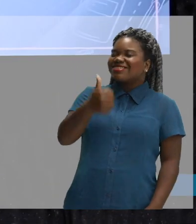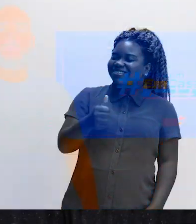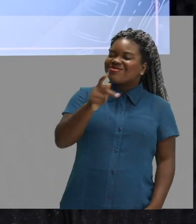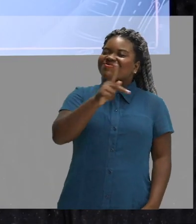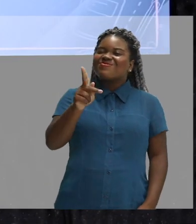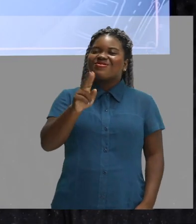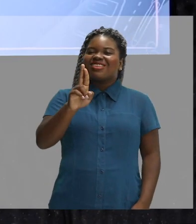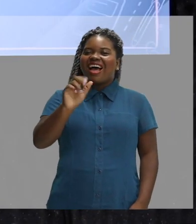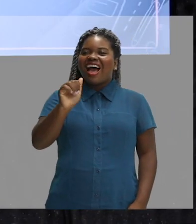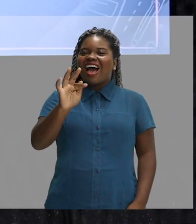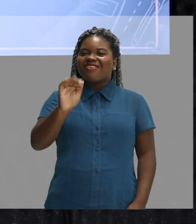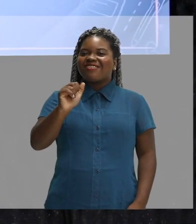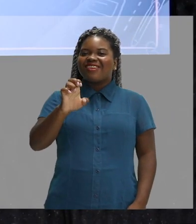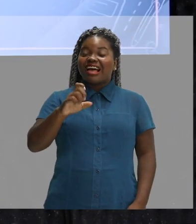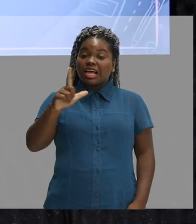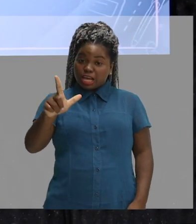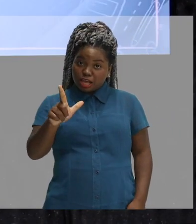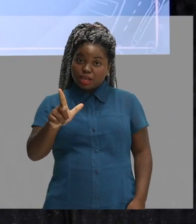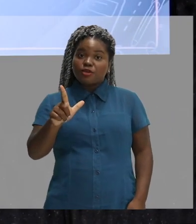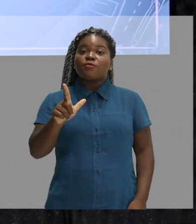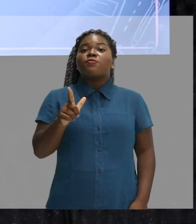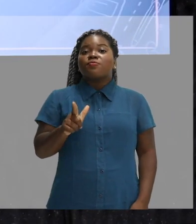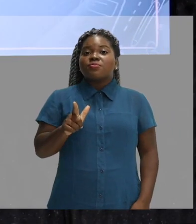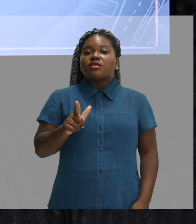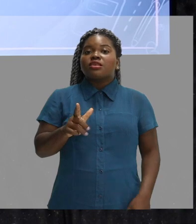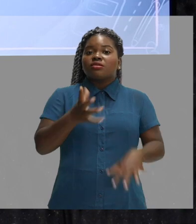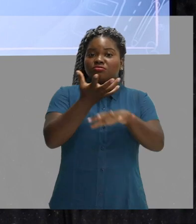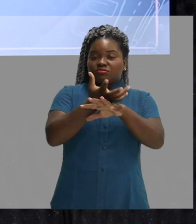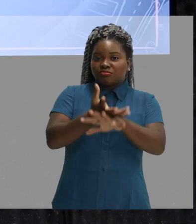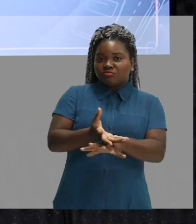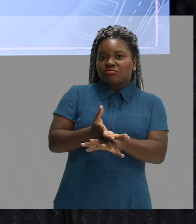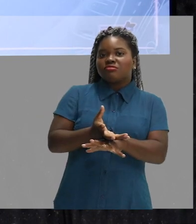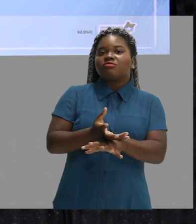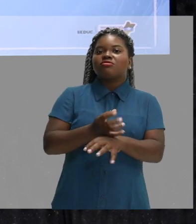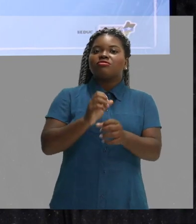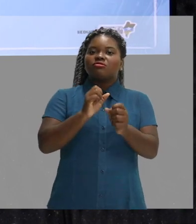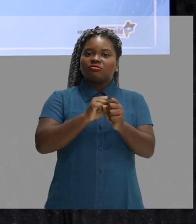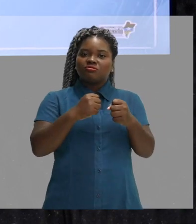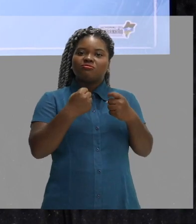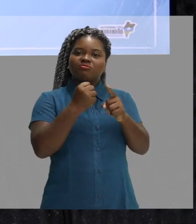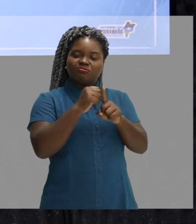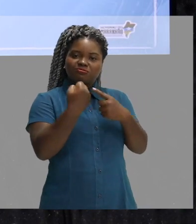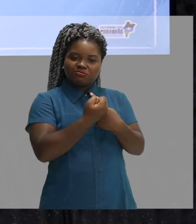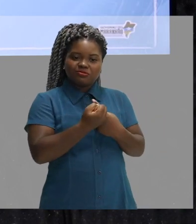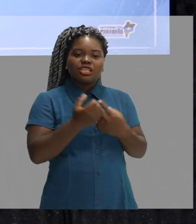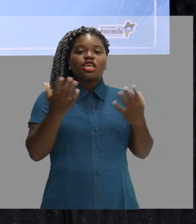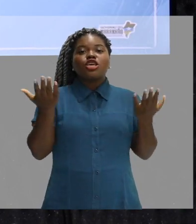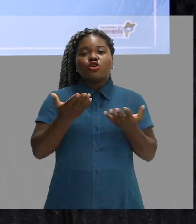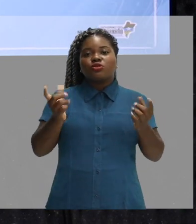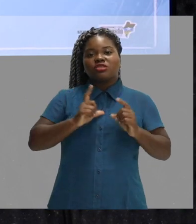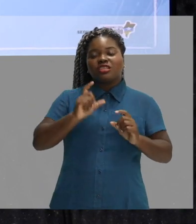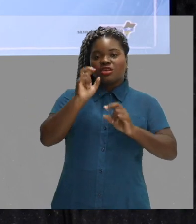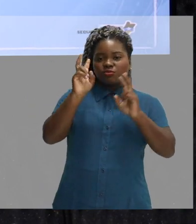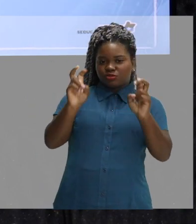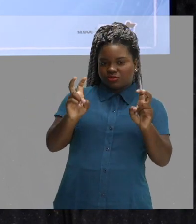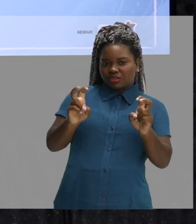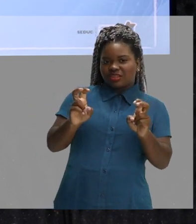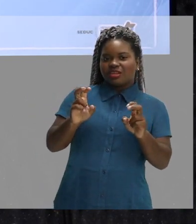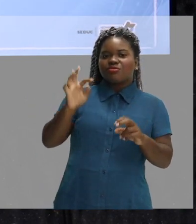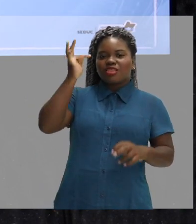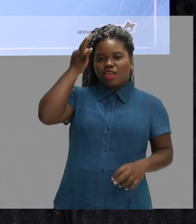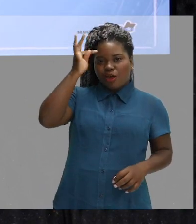galera, tudo bem? Professor Rafael mais uma vez aqui na área com vocês e hoje para falar sobre a teoria democrática